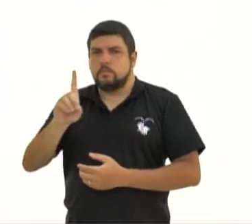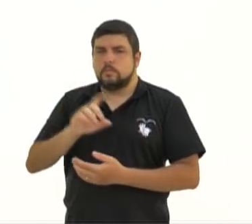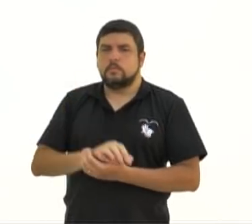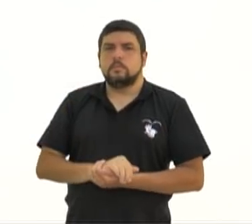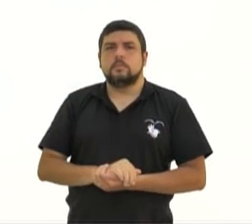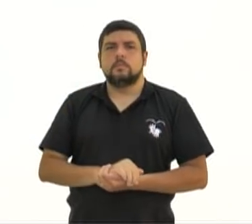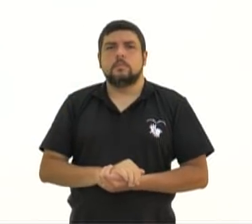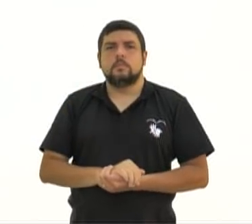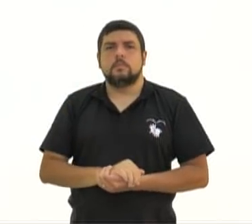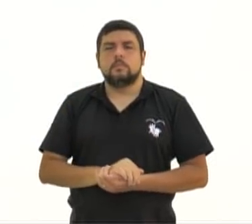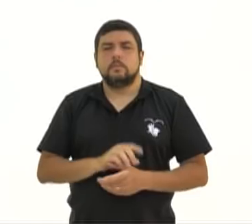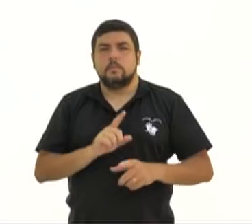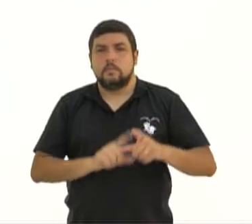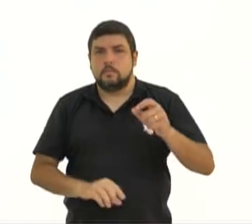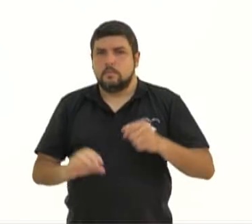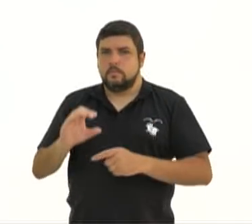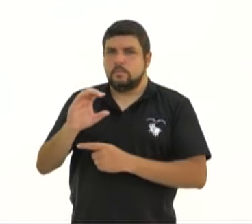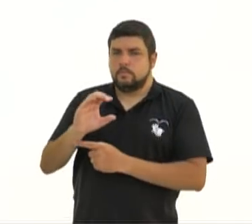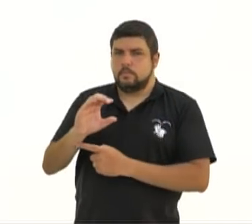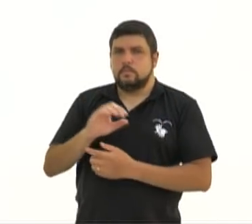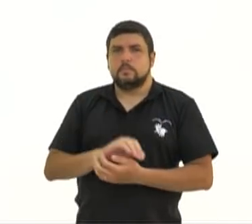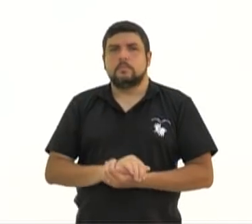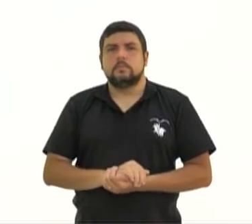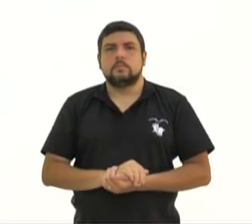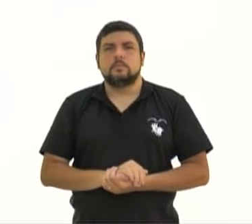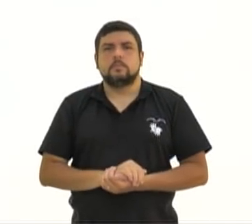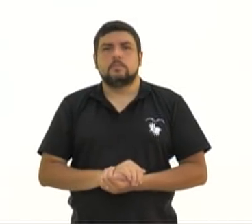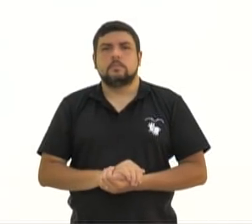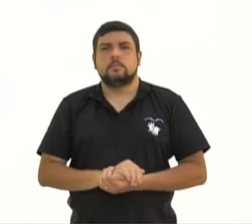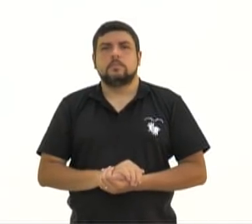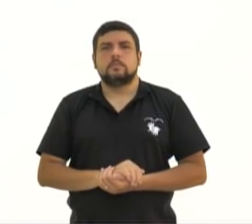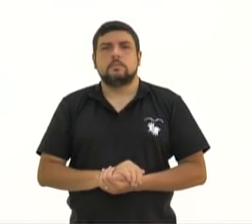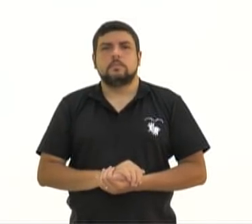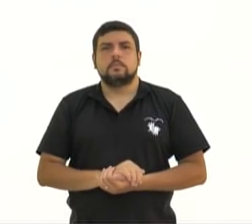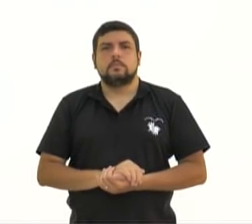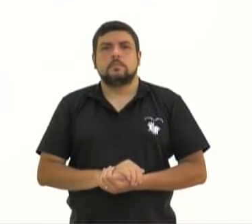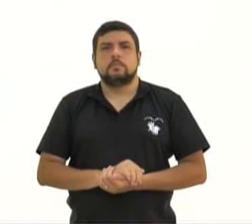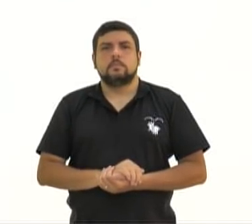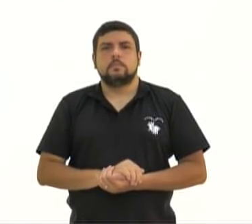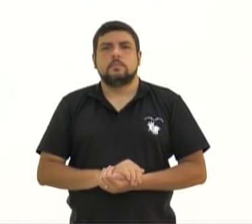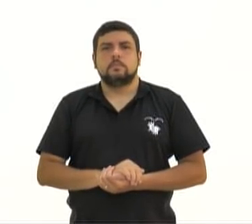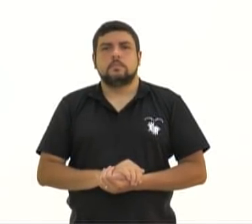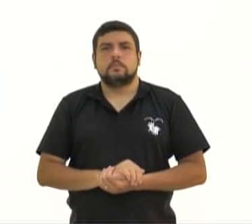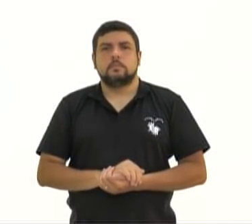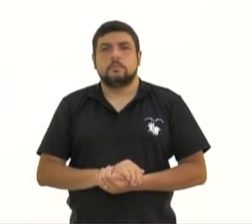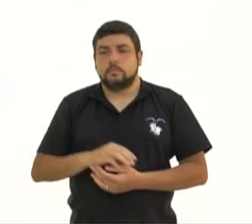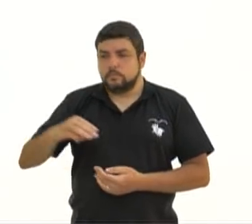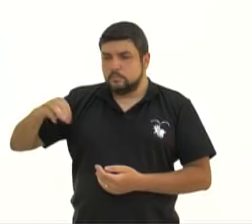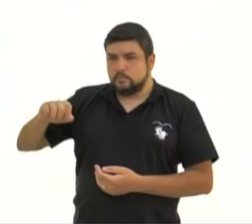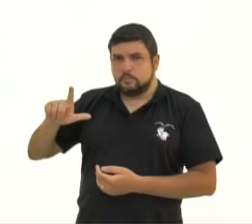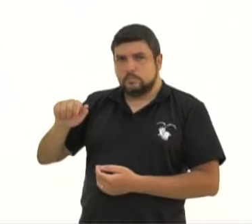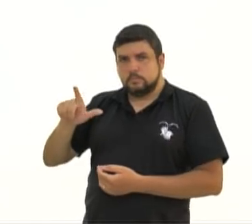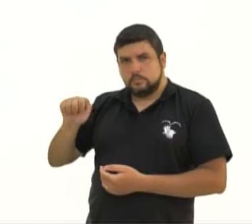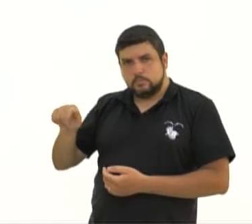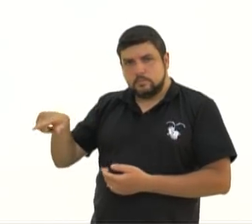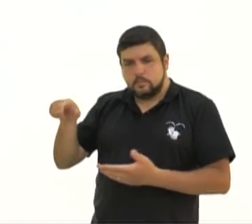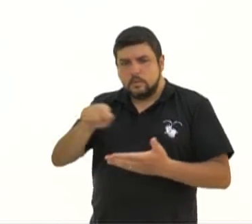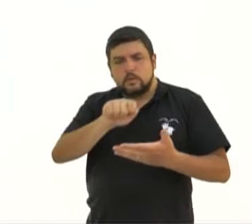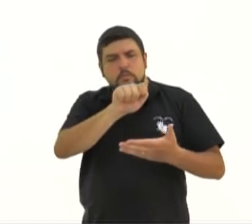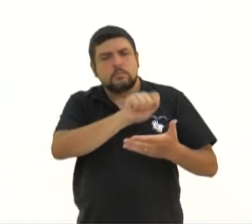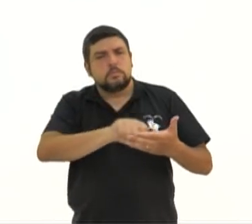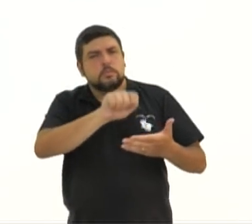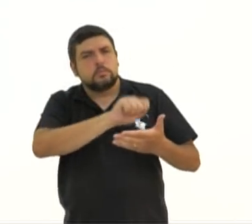or fights for education? A Malala luta pela educação, mas qual das duas formas está